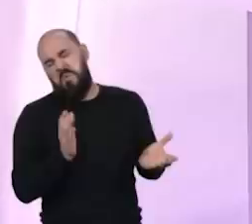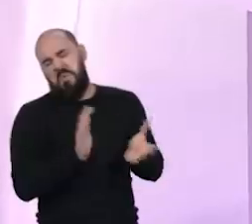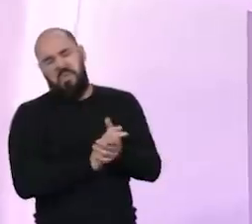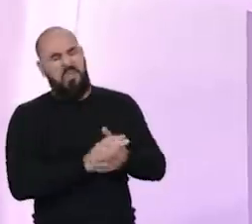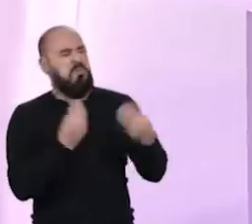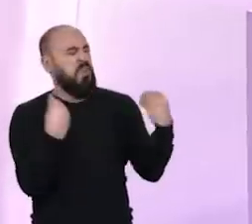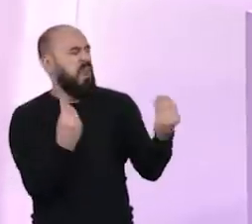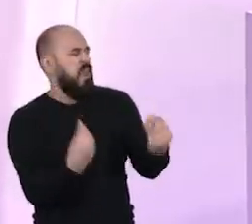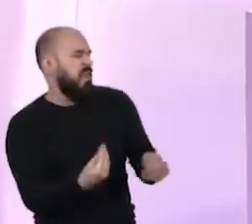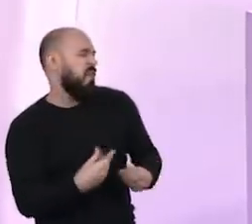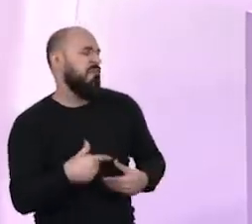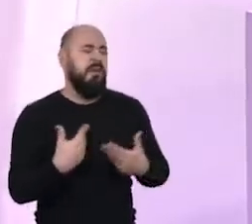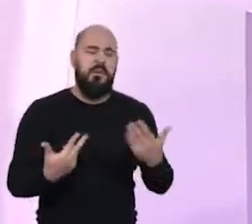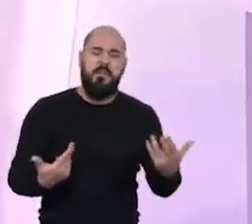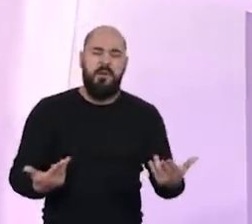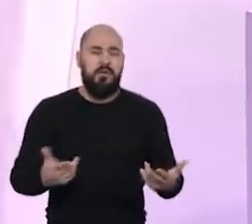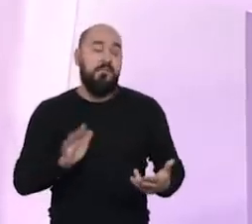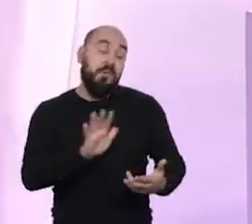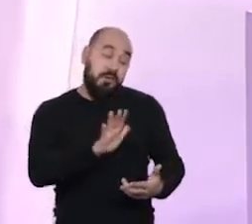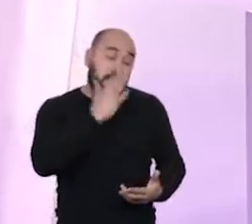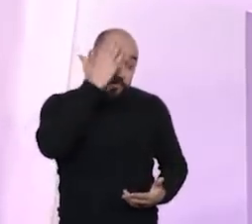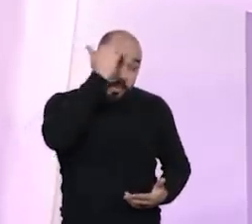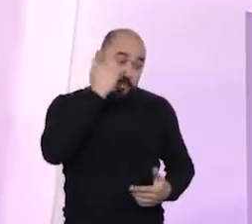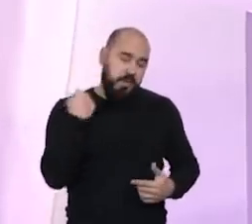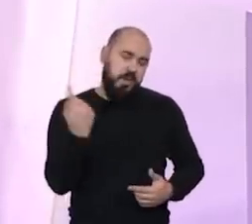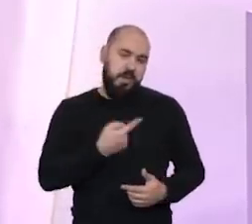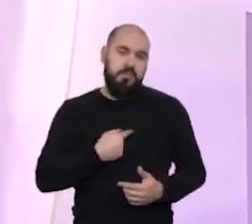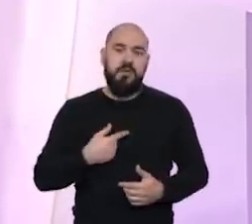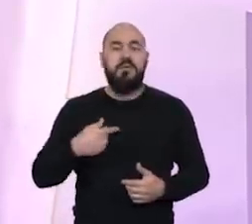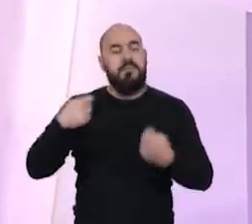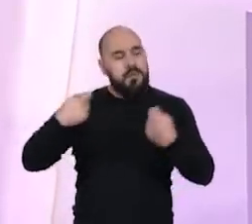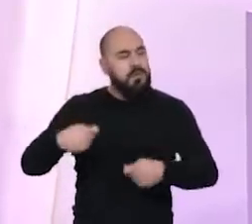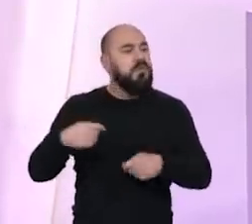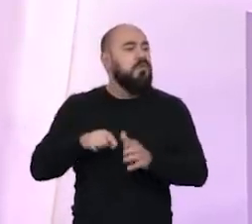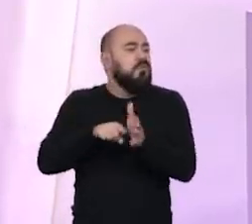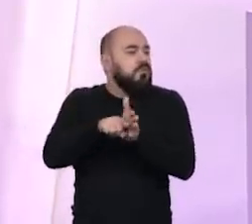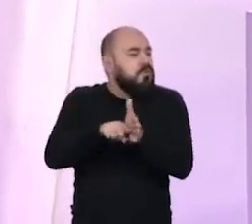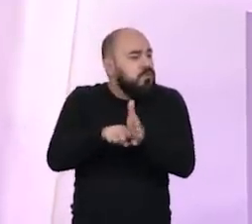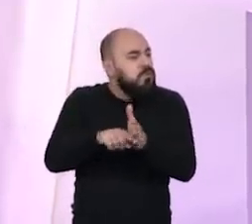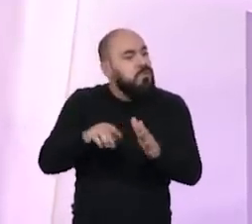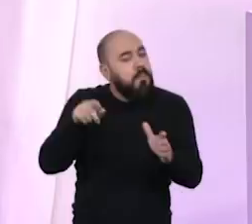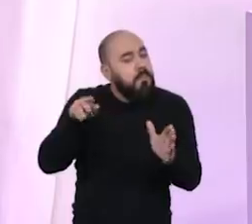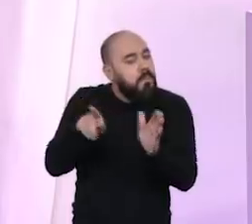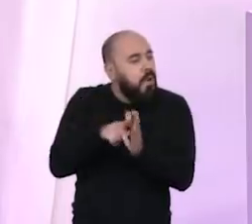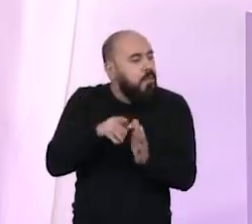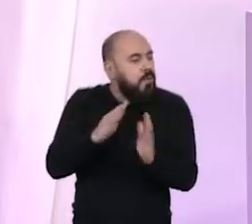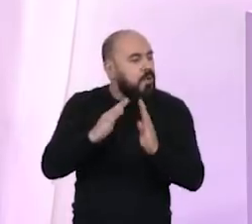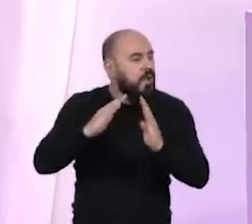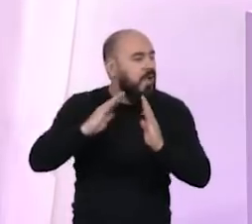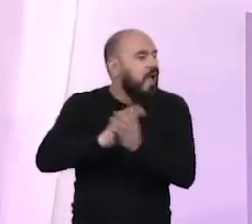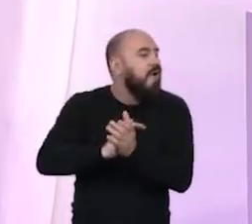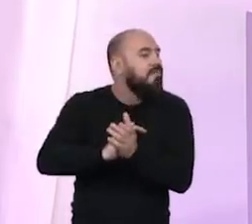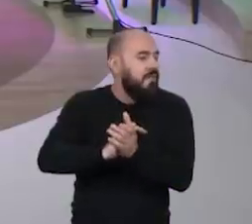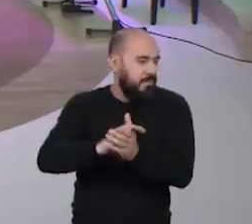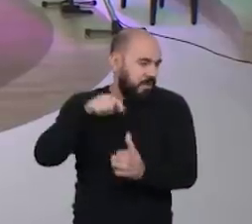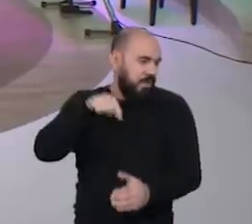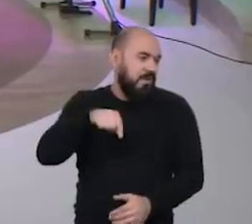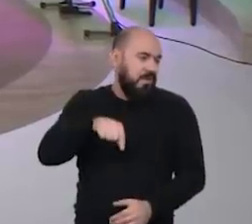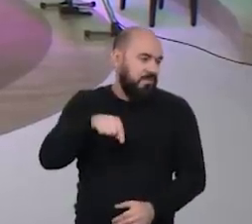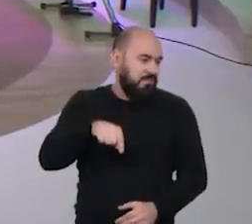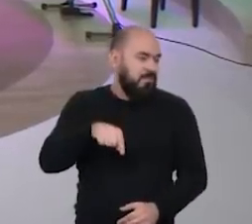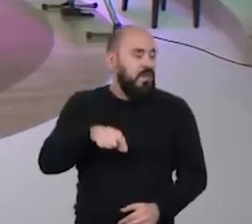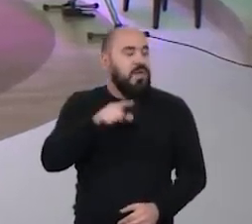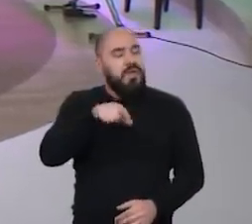bom ter ferramentas na área da neurociência, da psique, né, para ajudar pessoas que estão fragmentadas. E, inclusive,